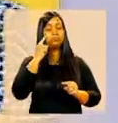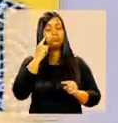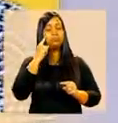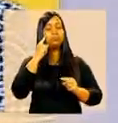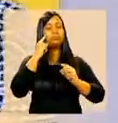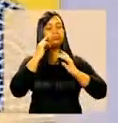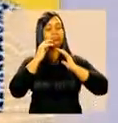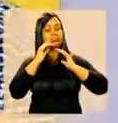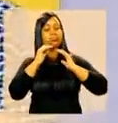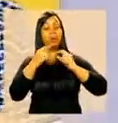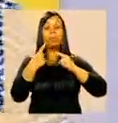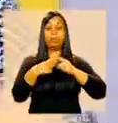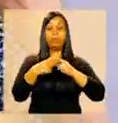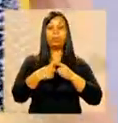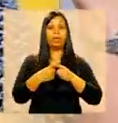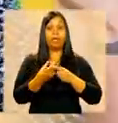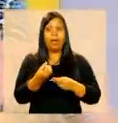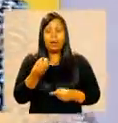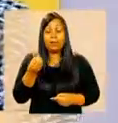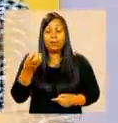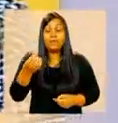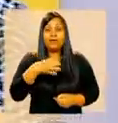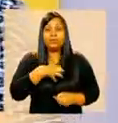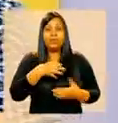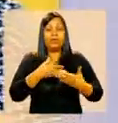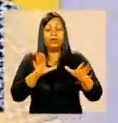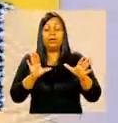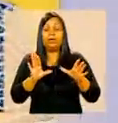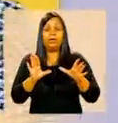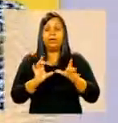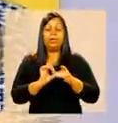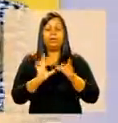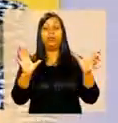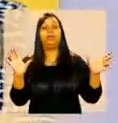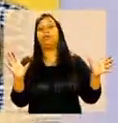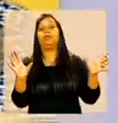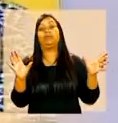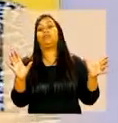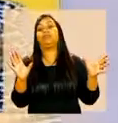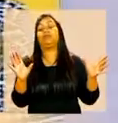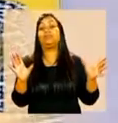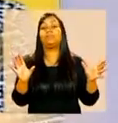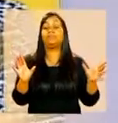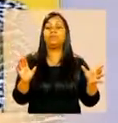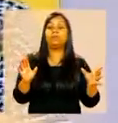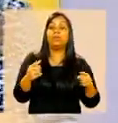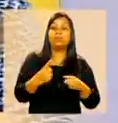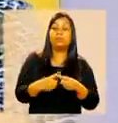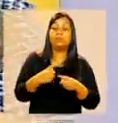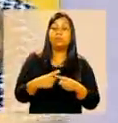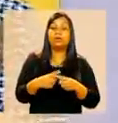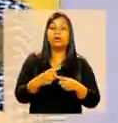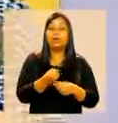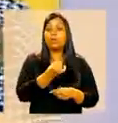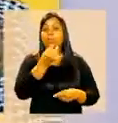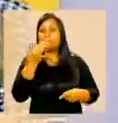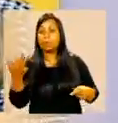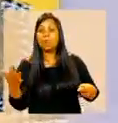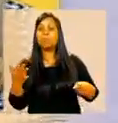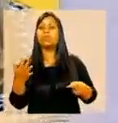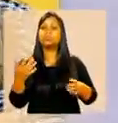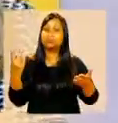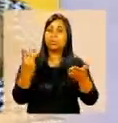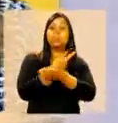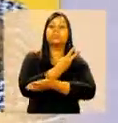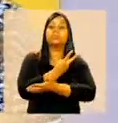viagem é uma viagem que eu estava muito aberta, que a gente fala, eu e minha irmã, a gente fala, vai ser um divisor de águas, assim, até na nossa vida, né? A gente passou por algumas coisas